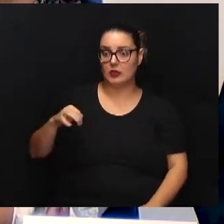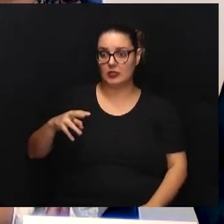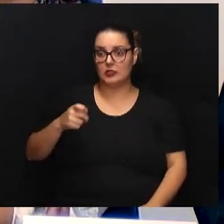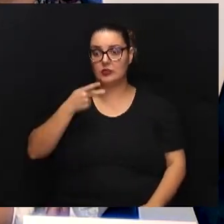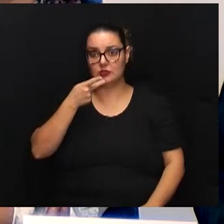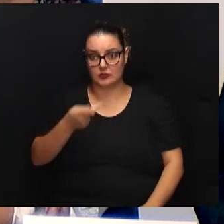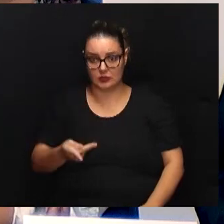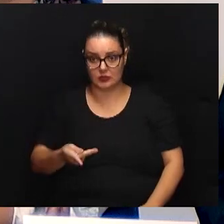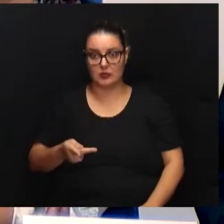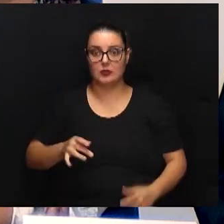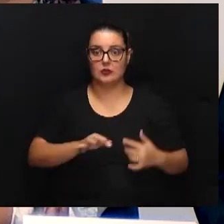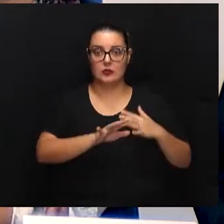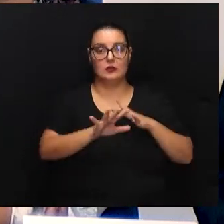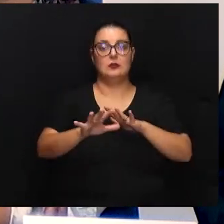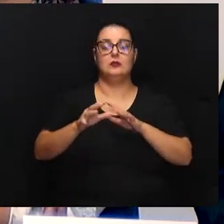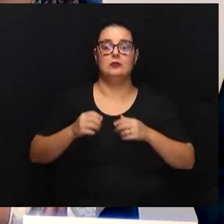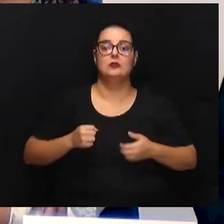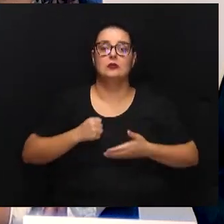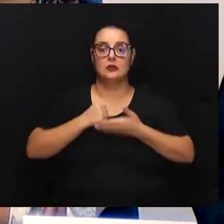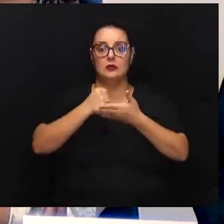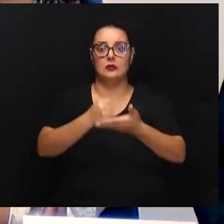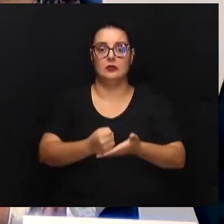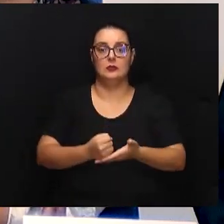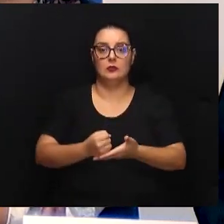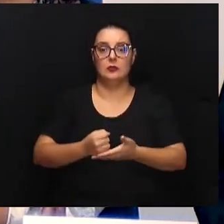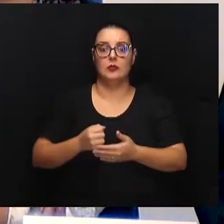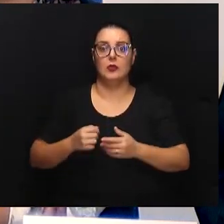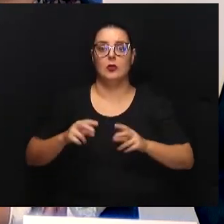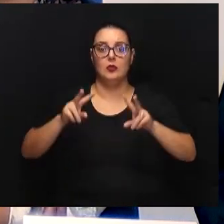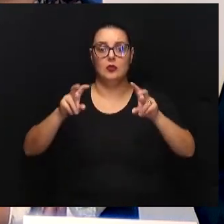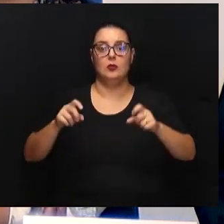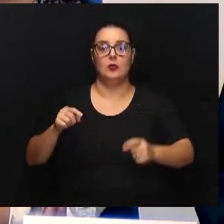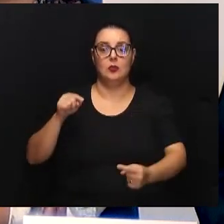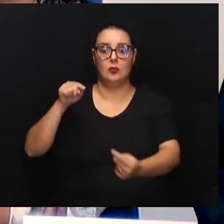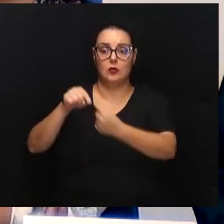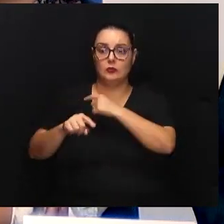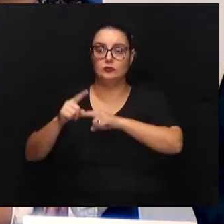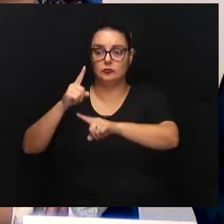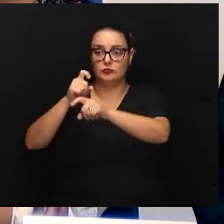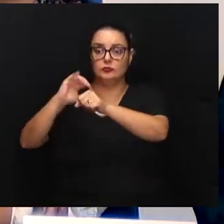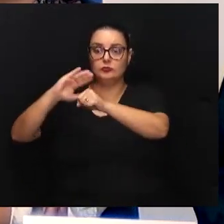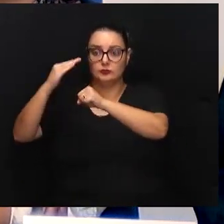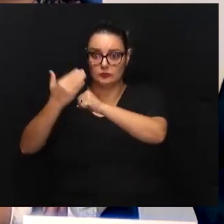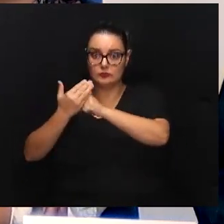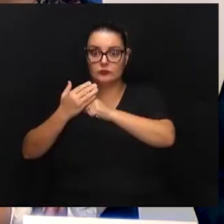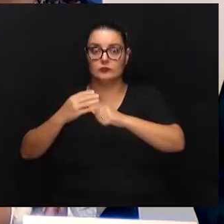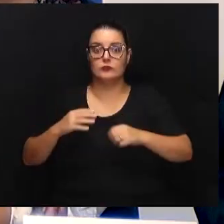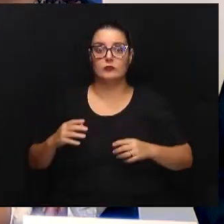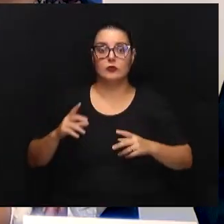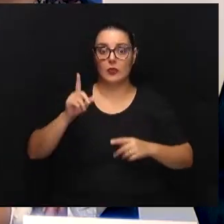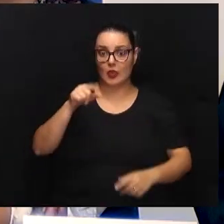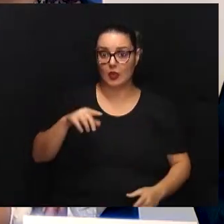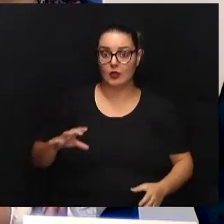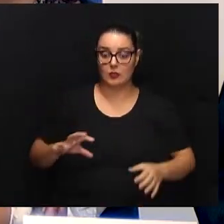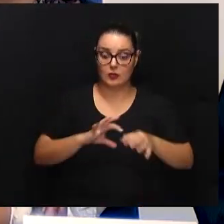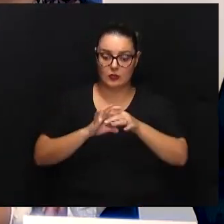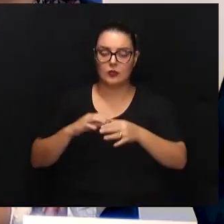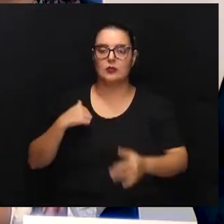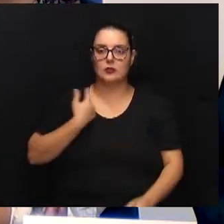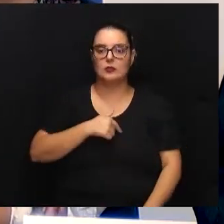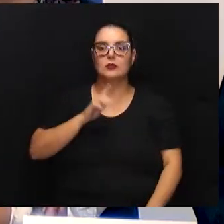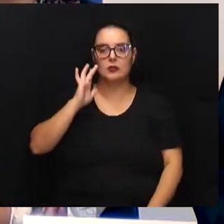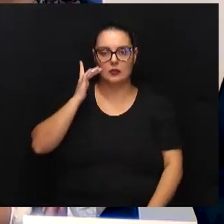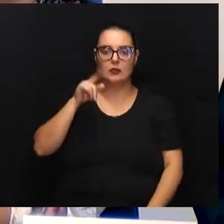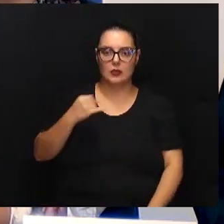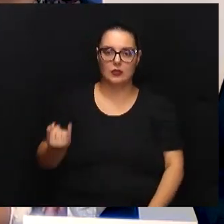do antifascismo. O antifascismo é uma coisa que nos unifica, e eu acho que é muito importante dizer, quando fala, né, do